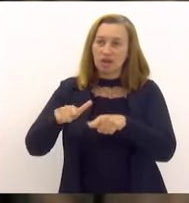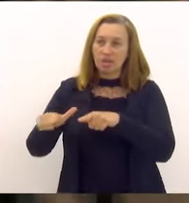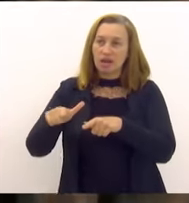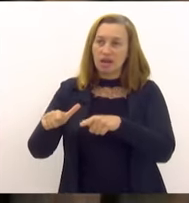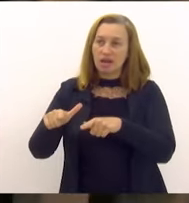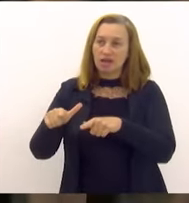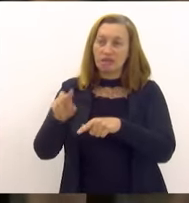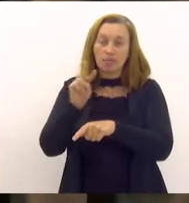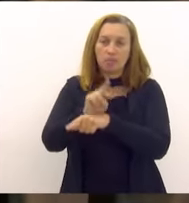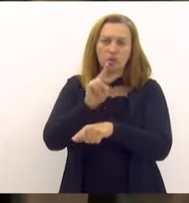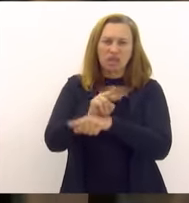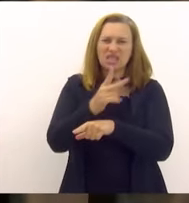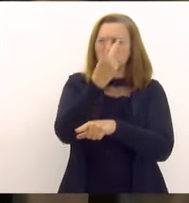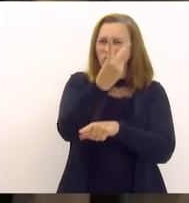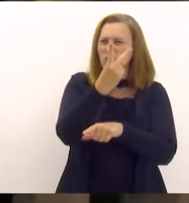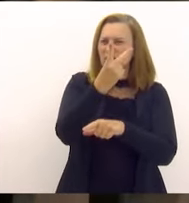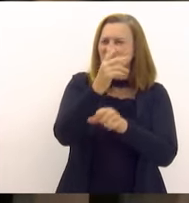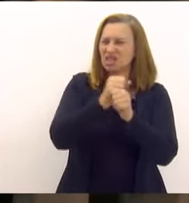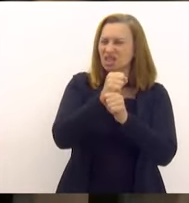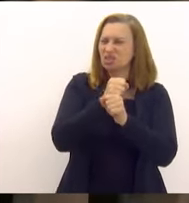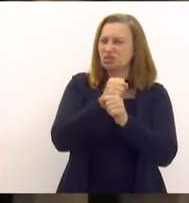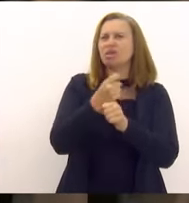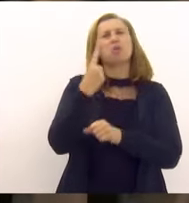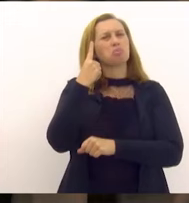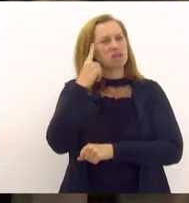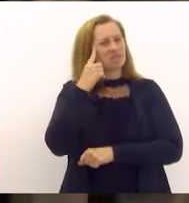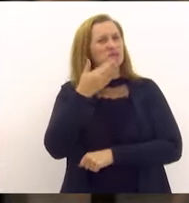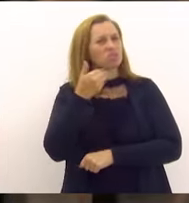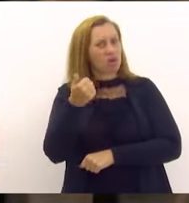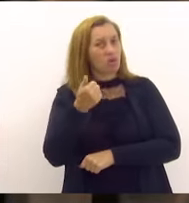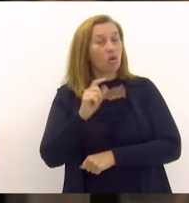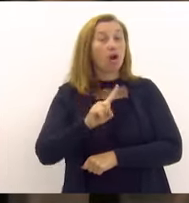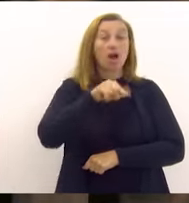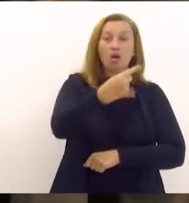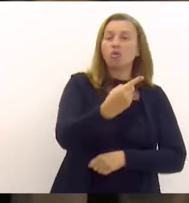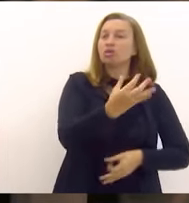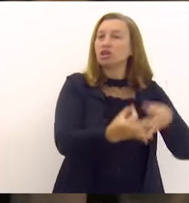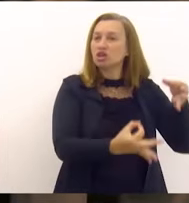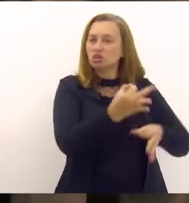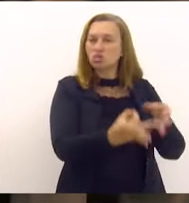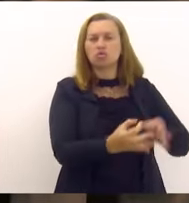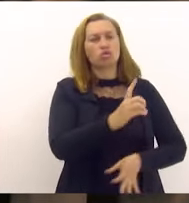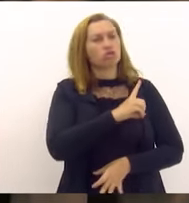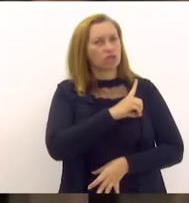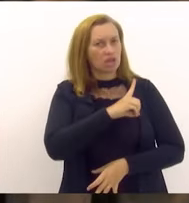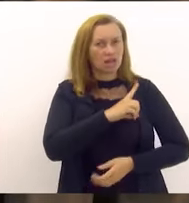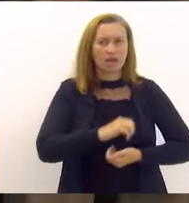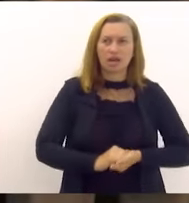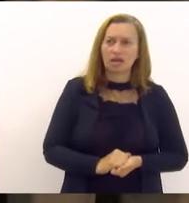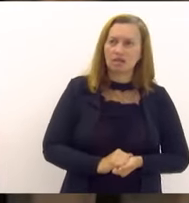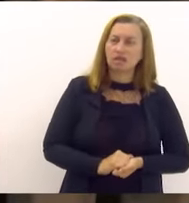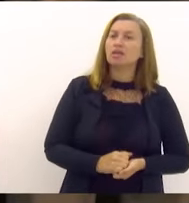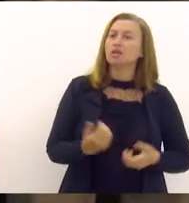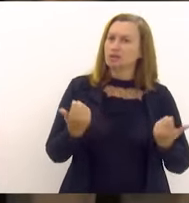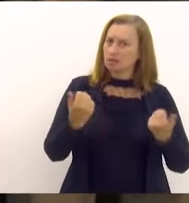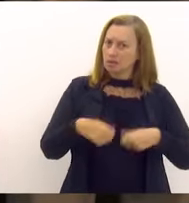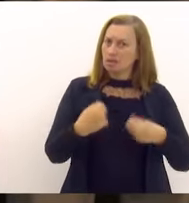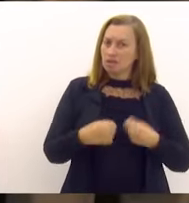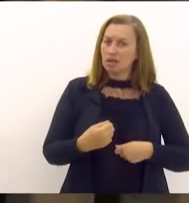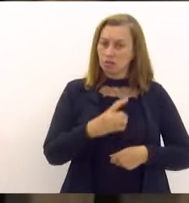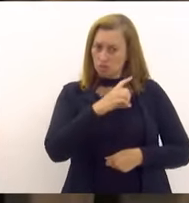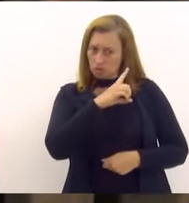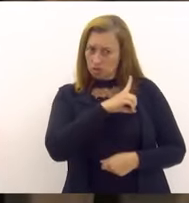2 anos. É uma reflexão. A outra, é justo que o delegado, e é necessário que